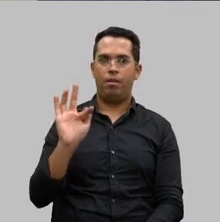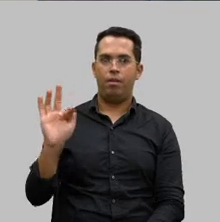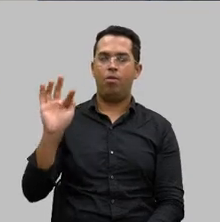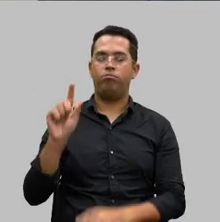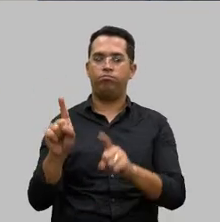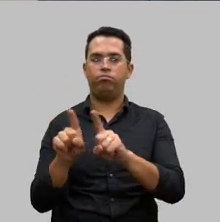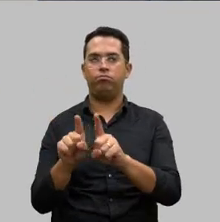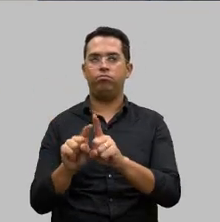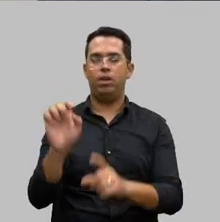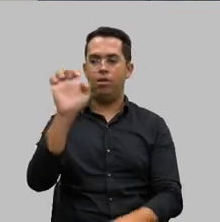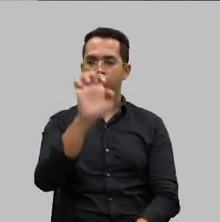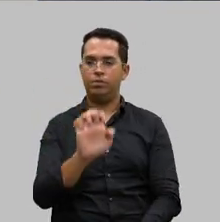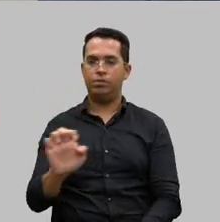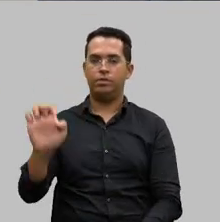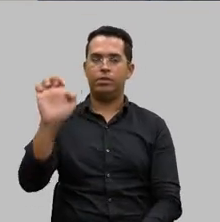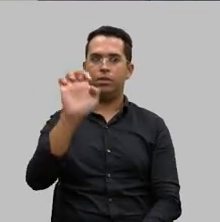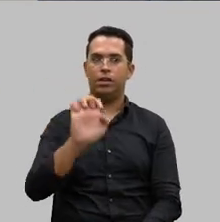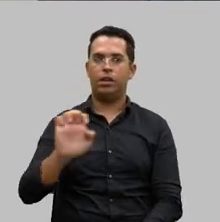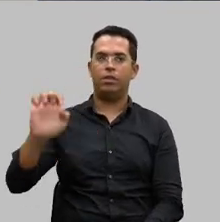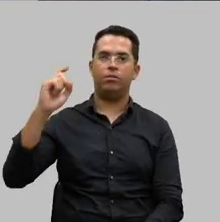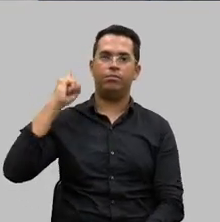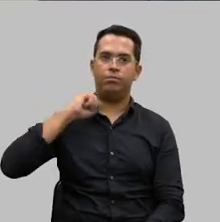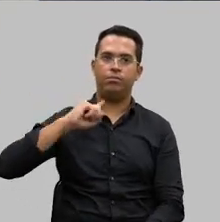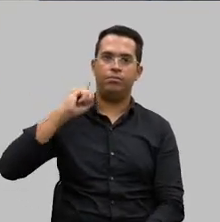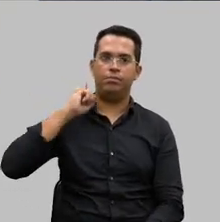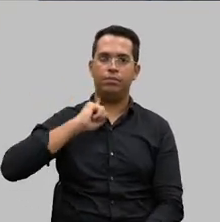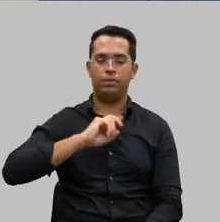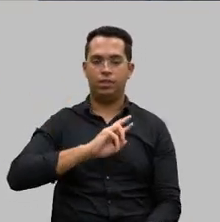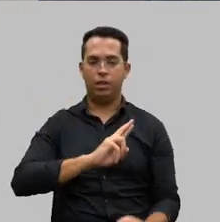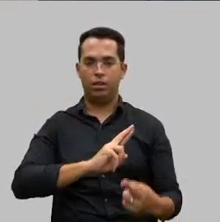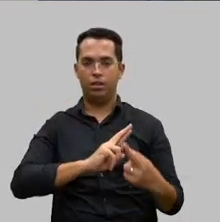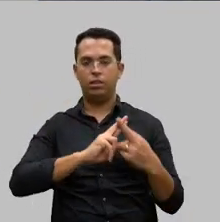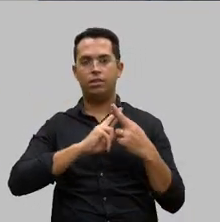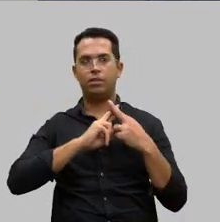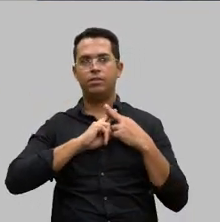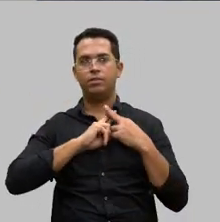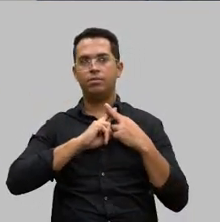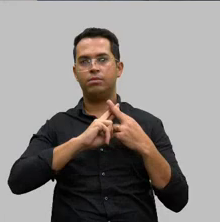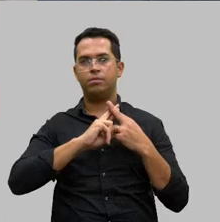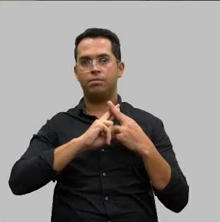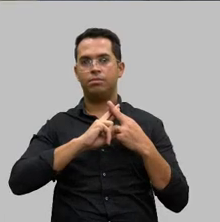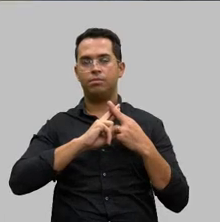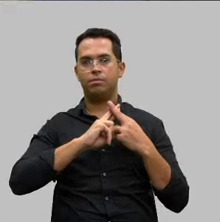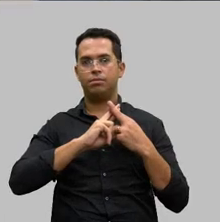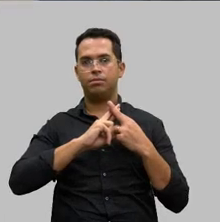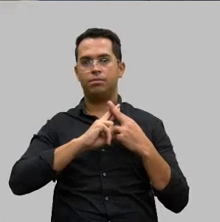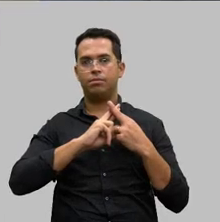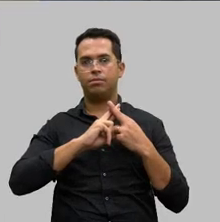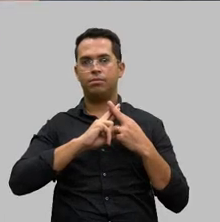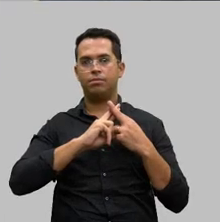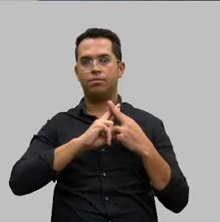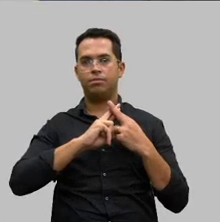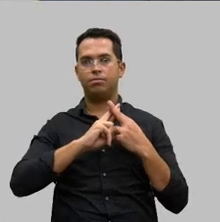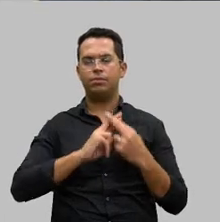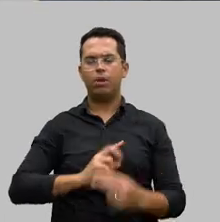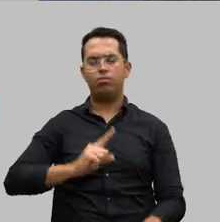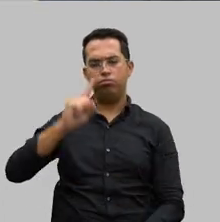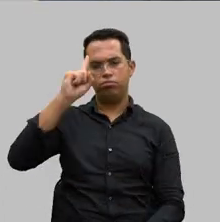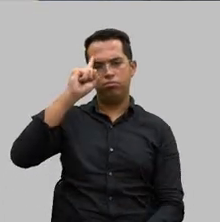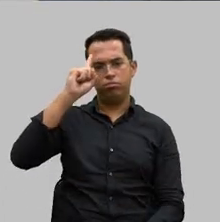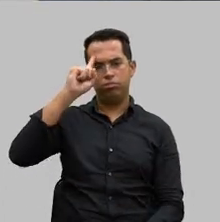municípios principalmente a responsabilidade que nós V eh que nós a cada dia